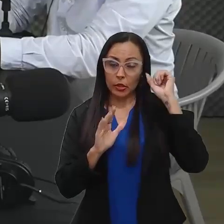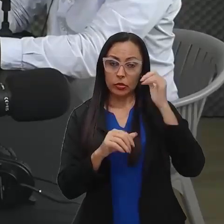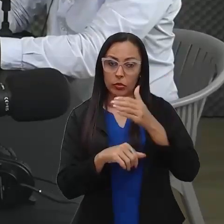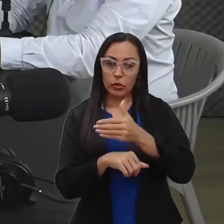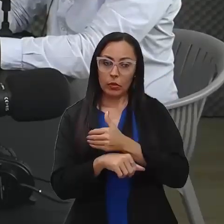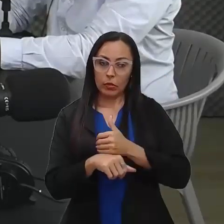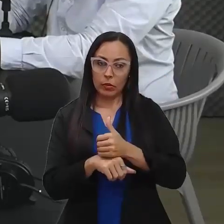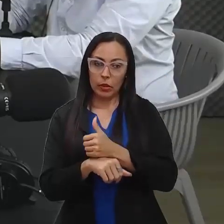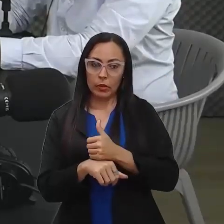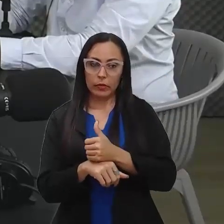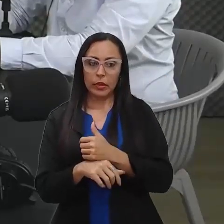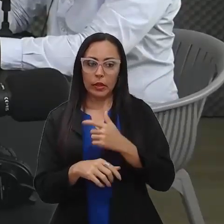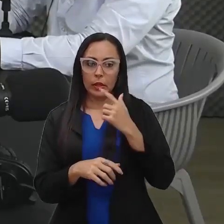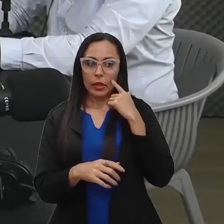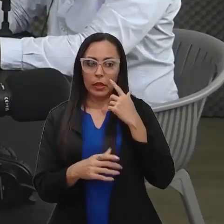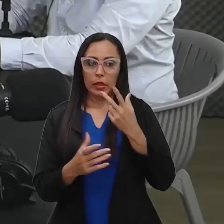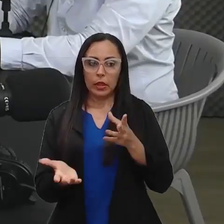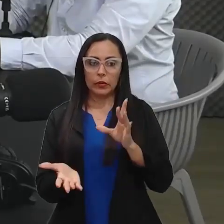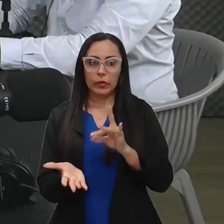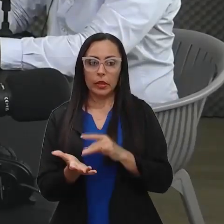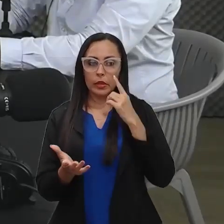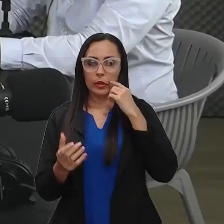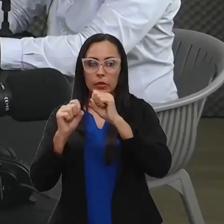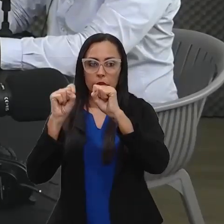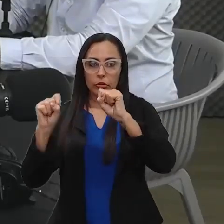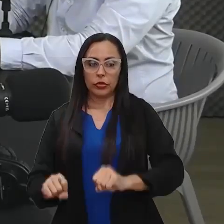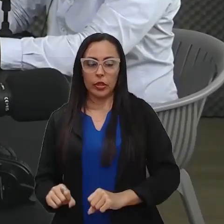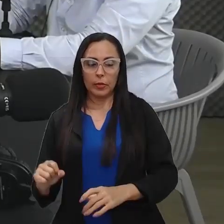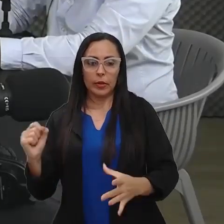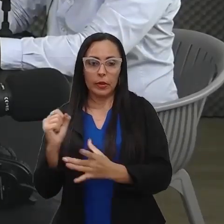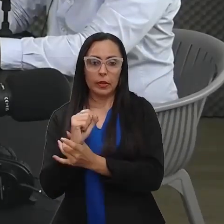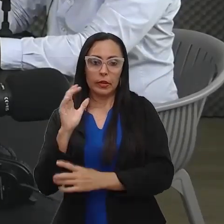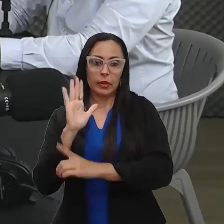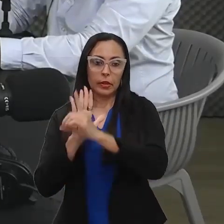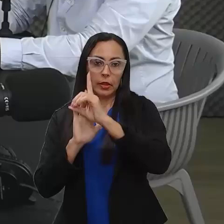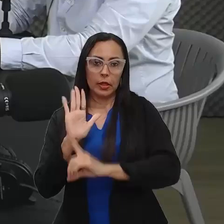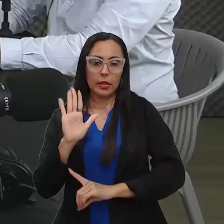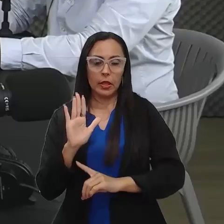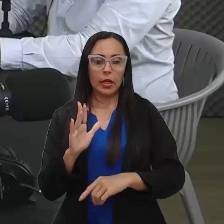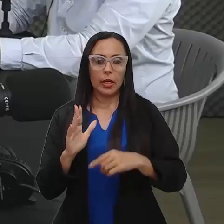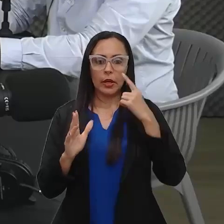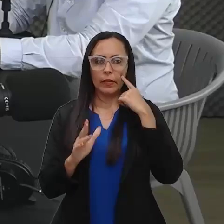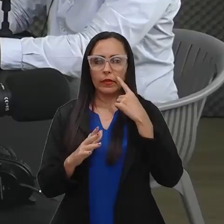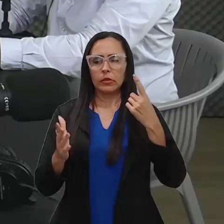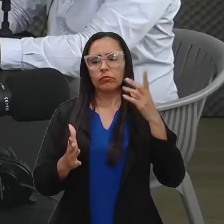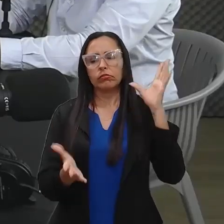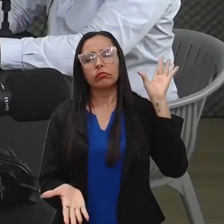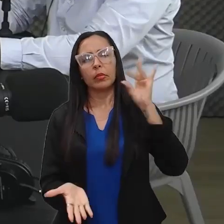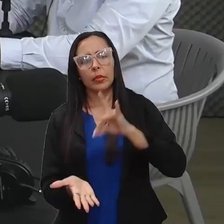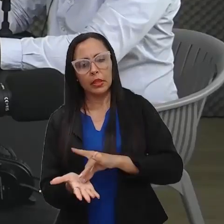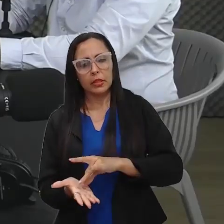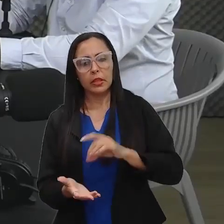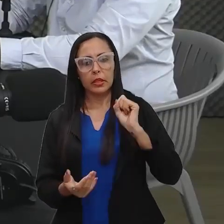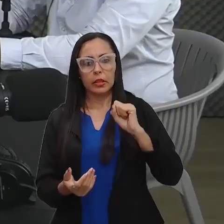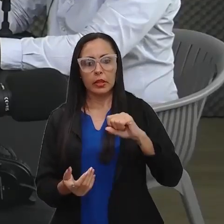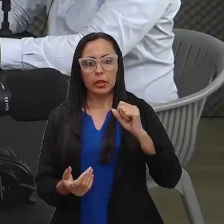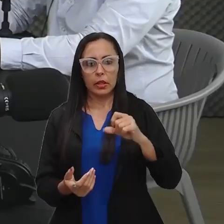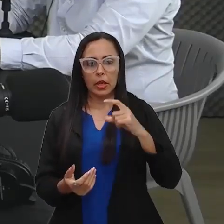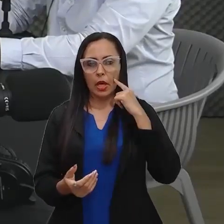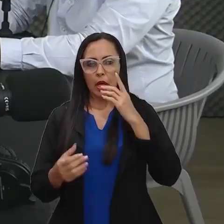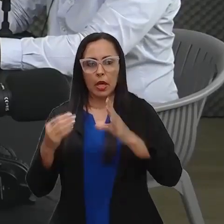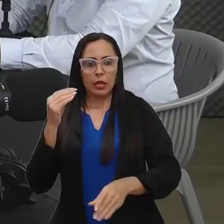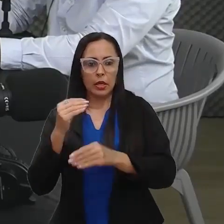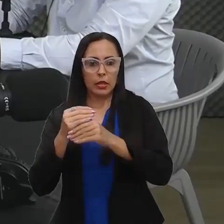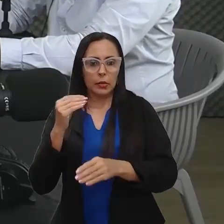qualificada, né, que na verdade se chama Lei do Sistema de Garantia de Direitos, ela vai estabelecer, né, as